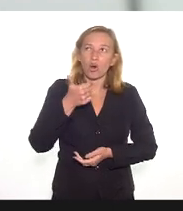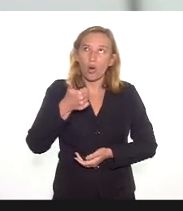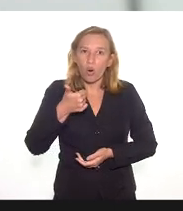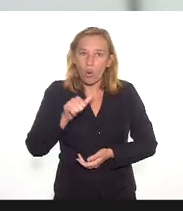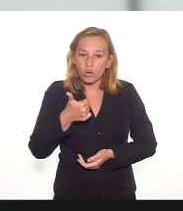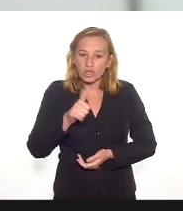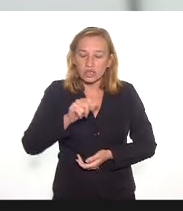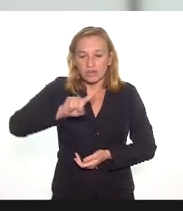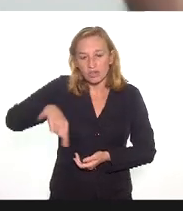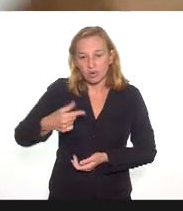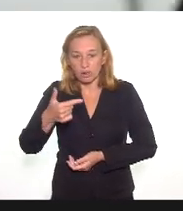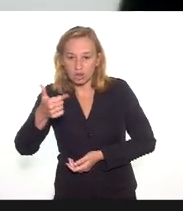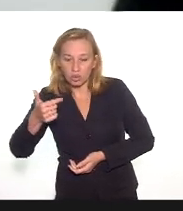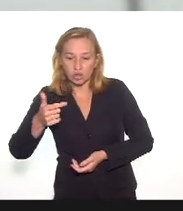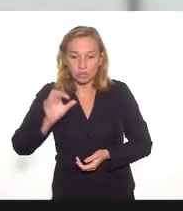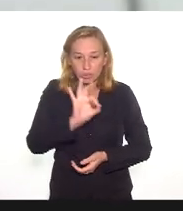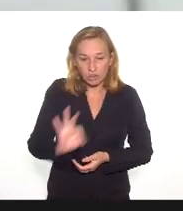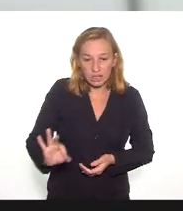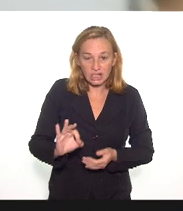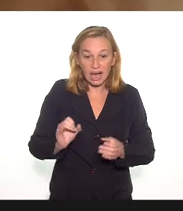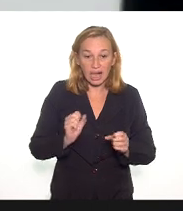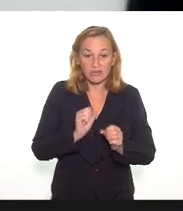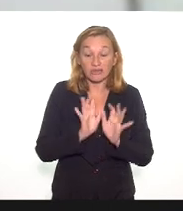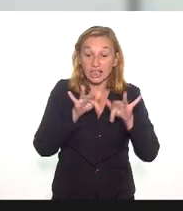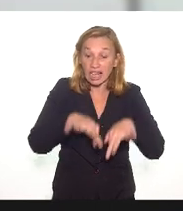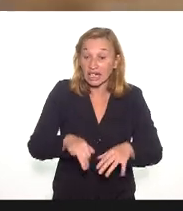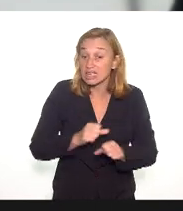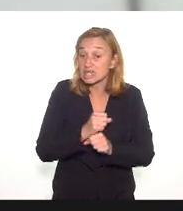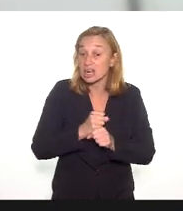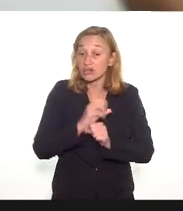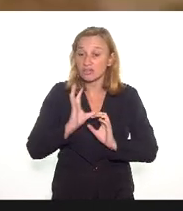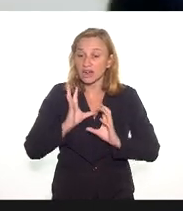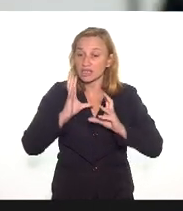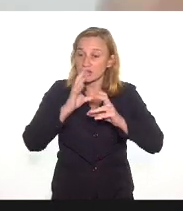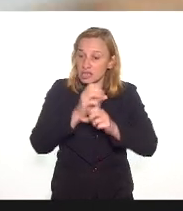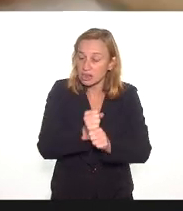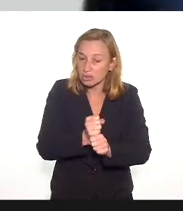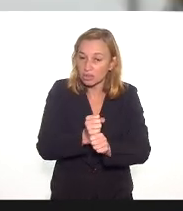11,12%. E aí, a cada ano, vai se somando